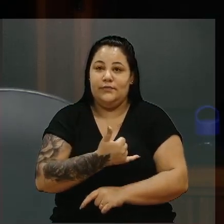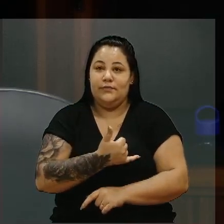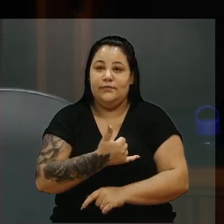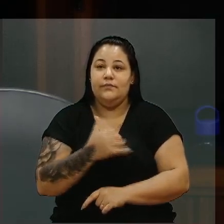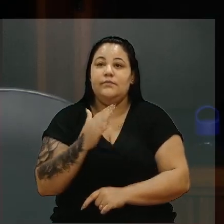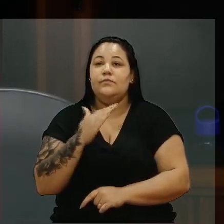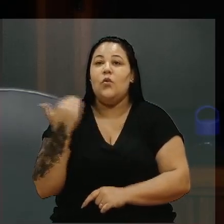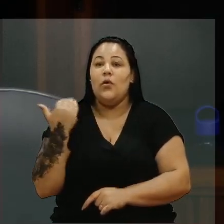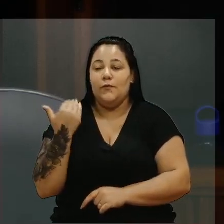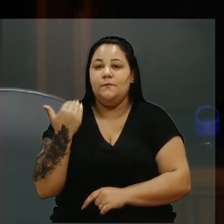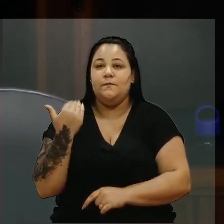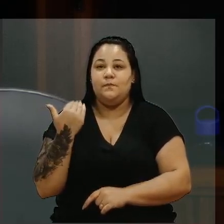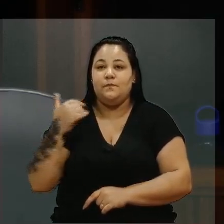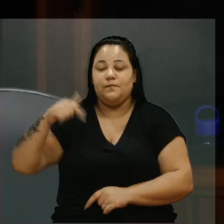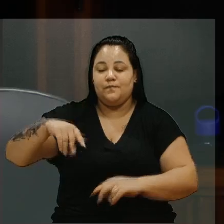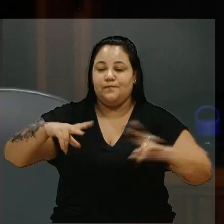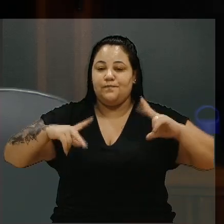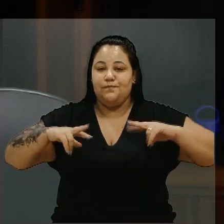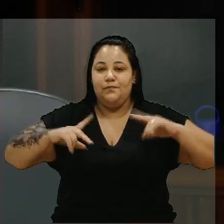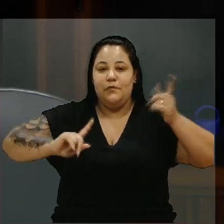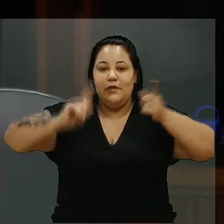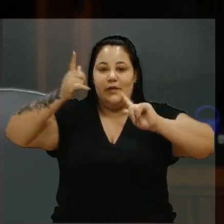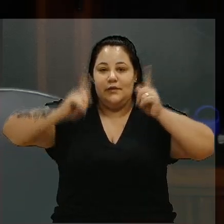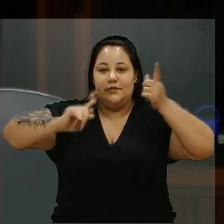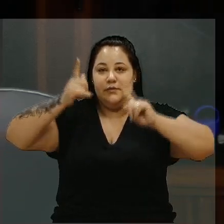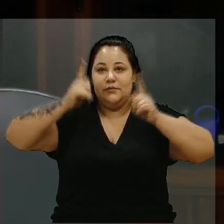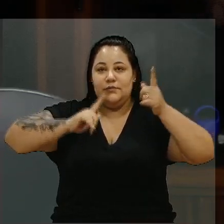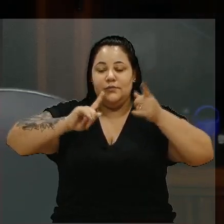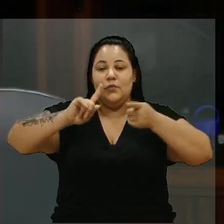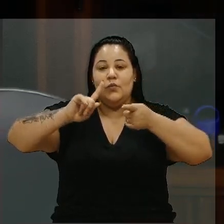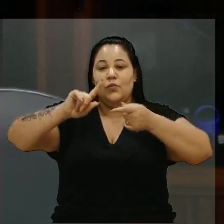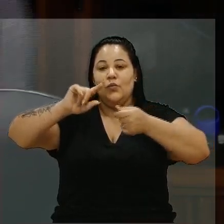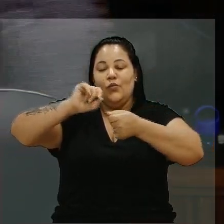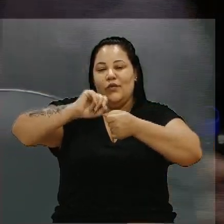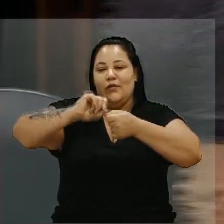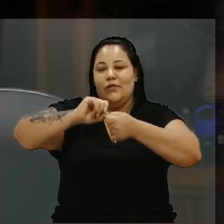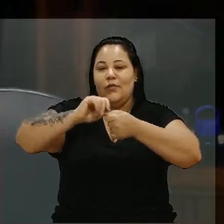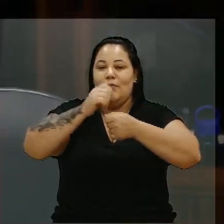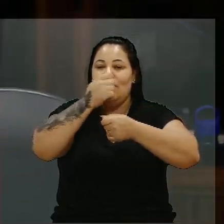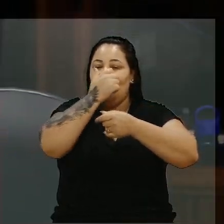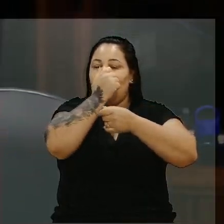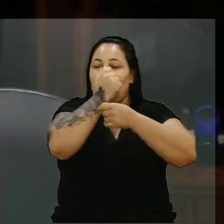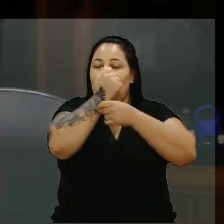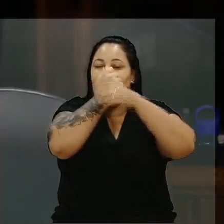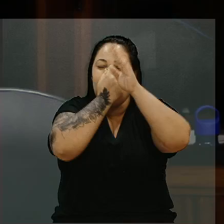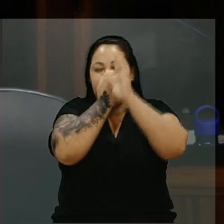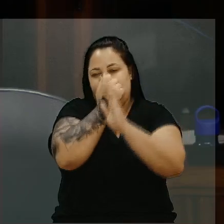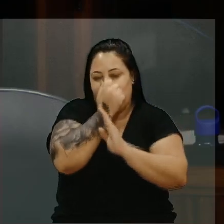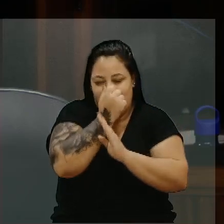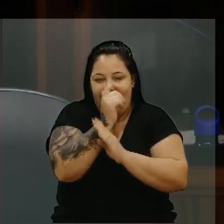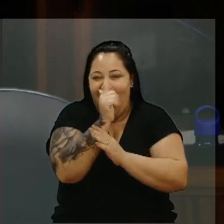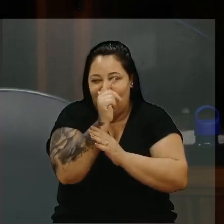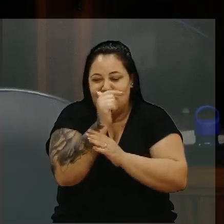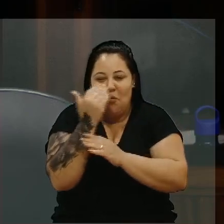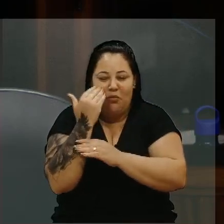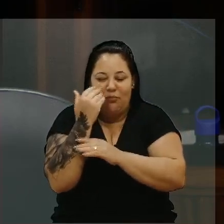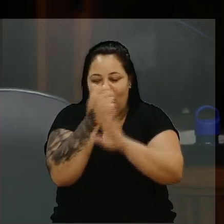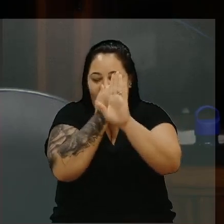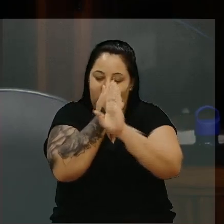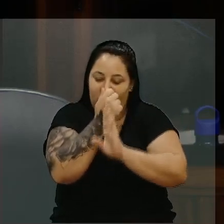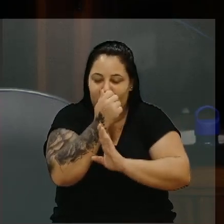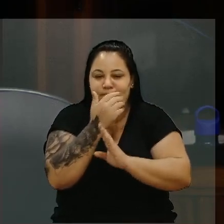falecer esse feriado de carnaval a partir de um afogamento em Santa Catarina. Então, é com pesar que